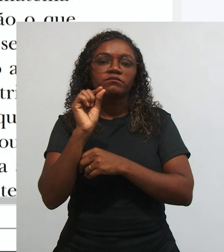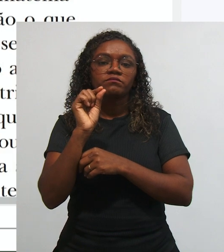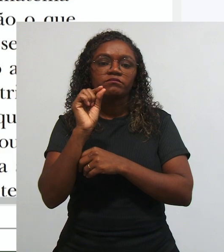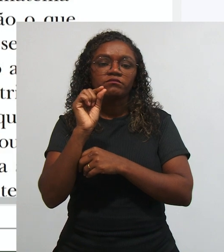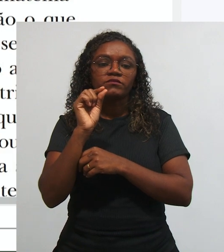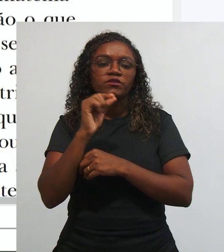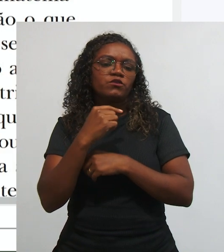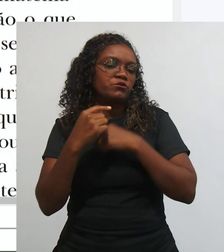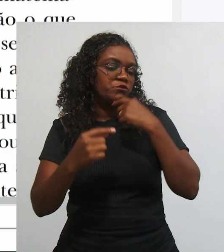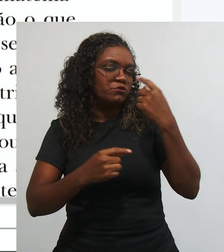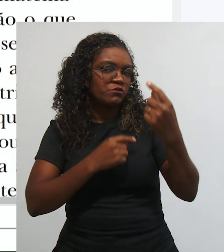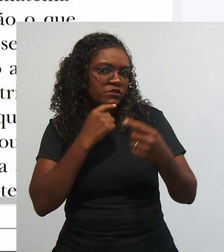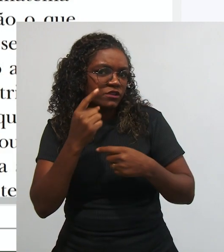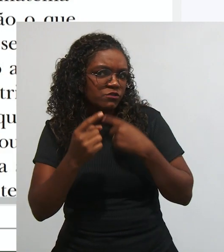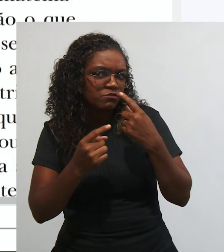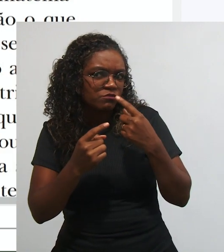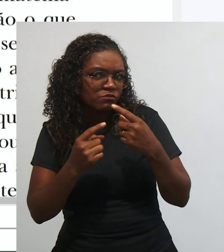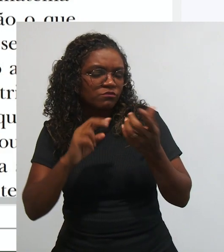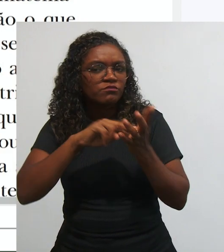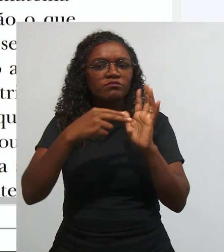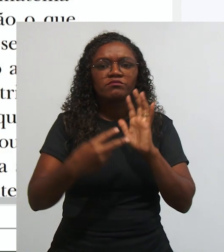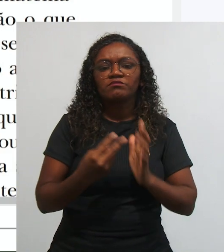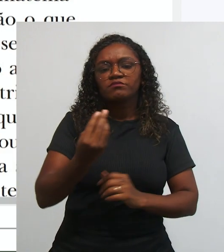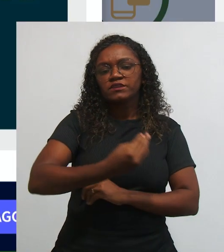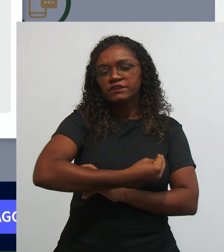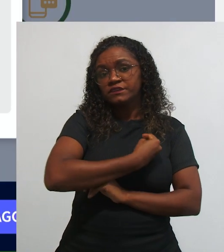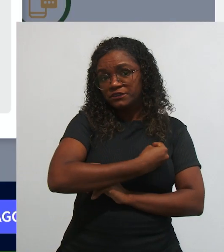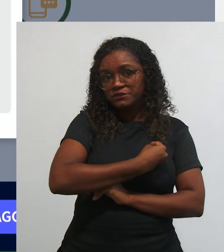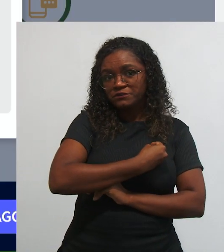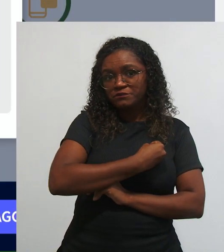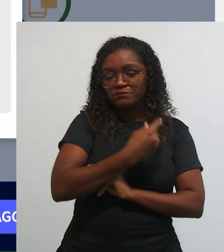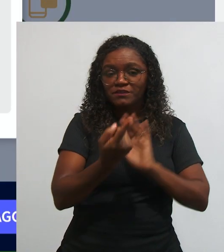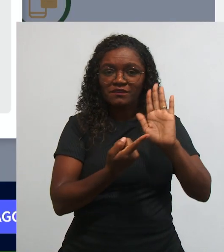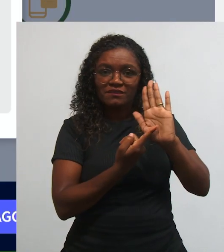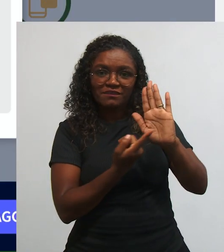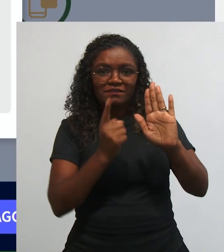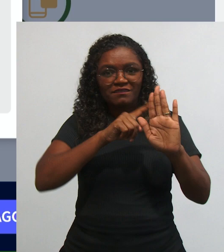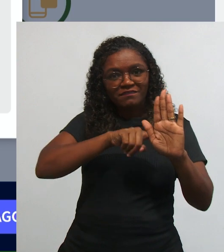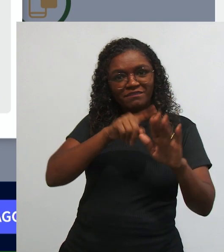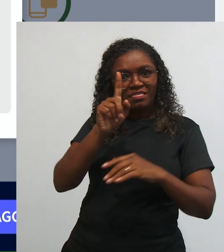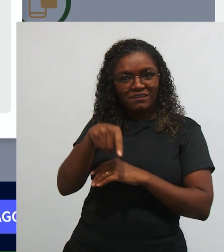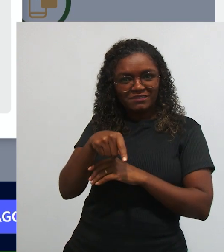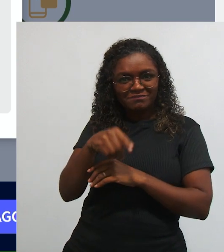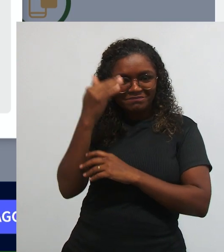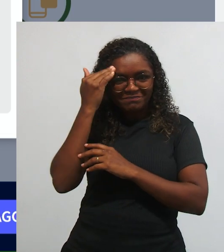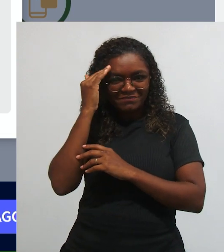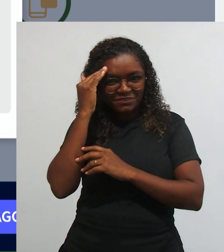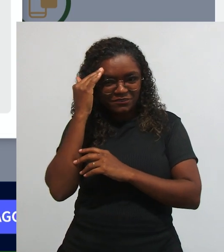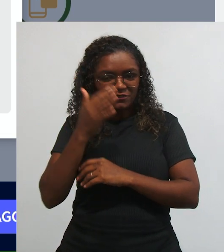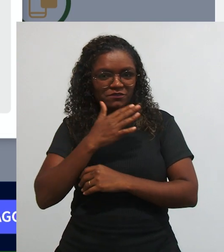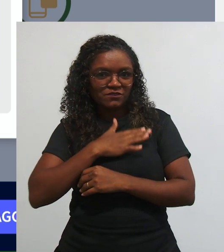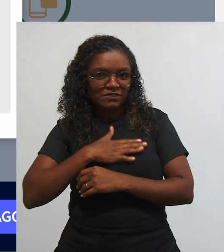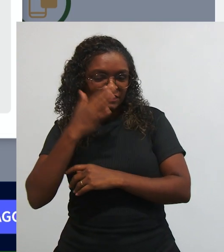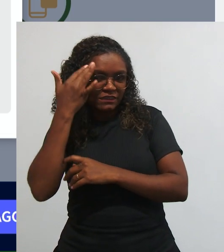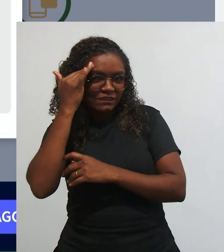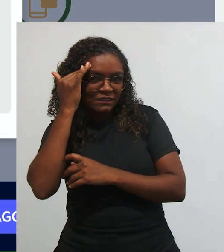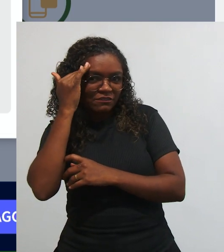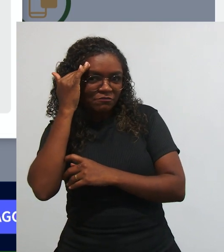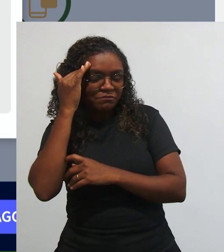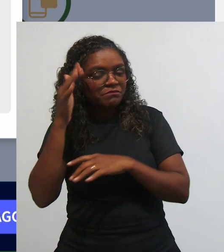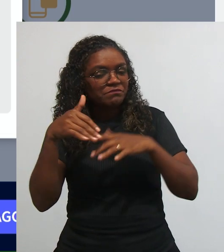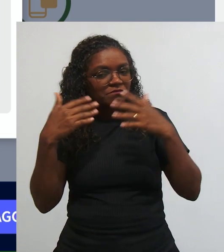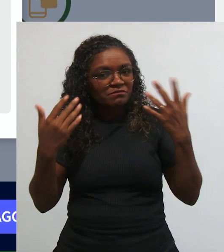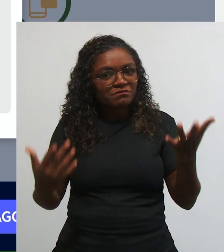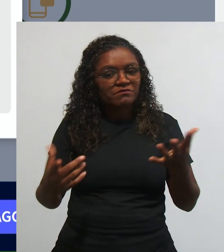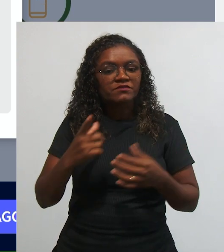evidência. Duvido, logo existo. Não é lindo? Ai, é lindo, não é verdade? Pois é, então você